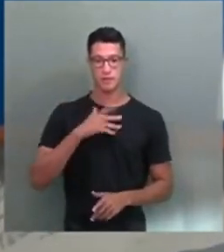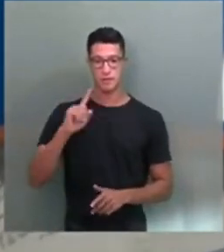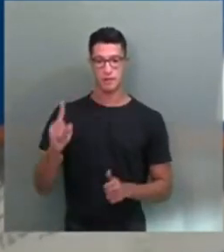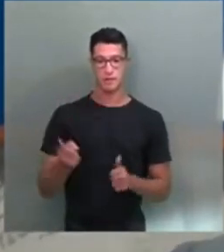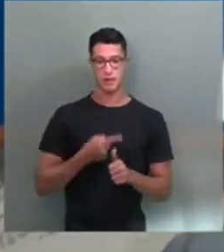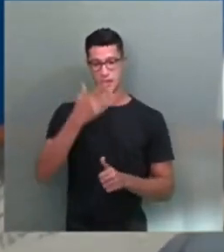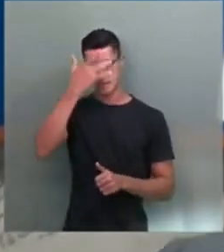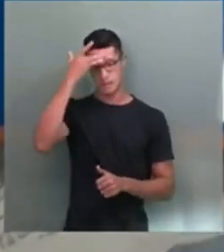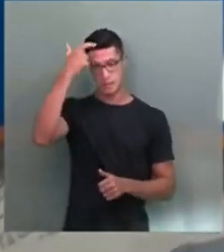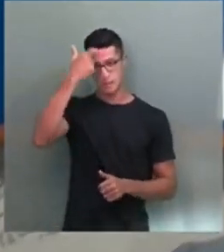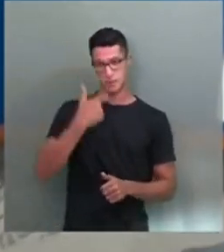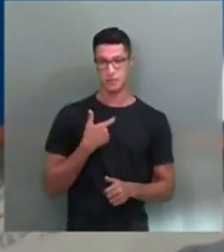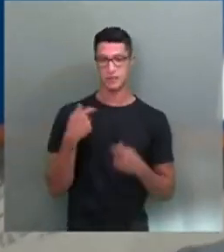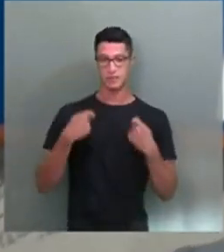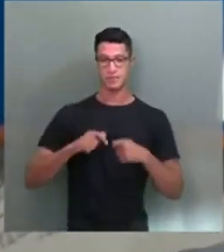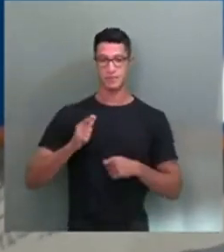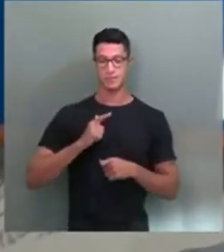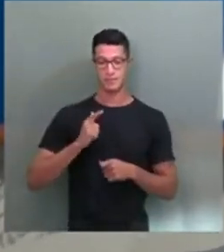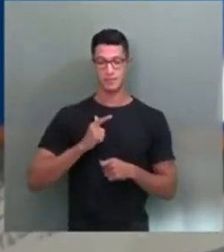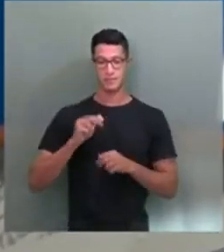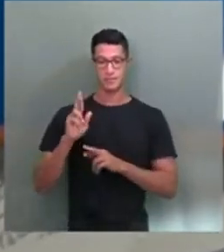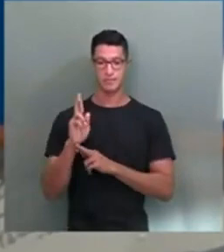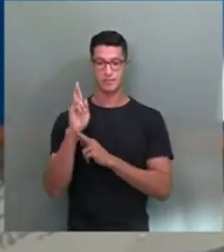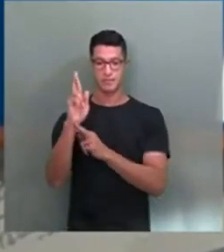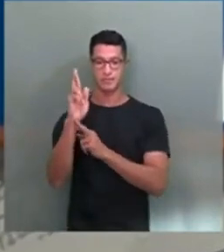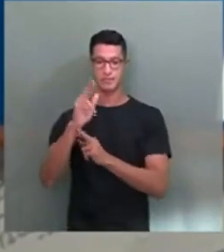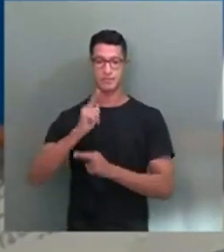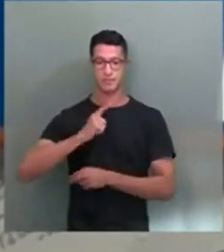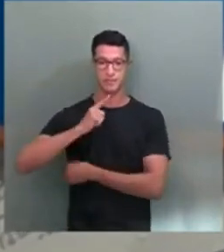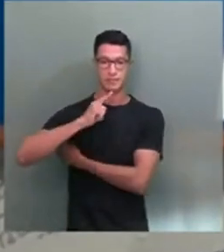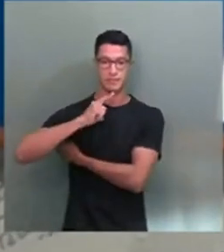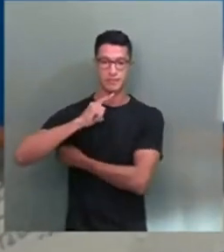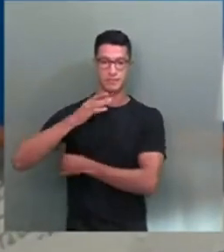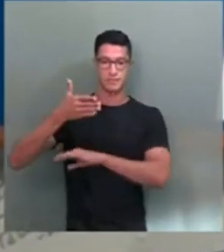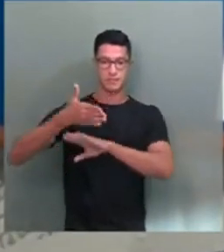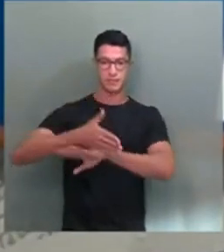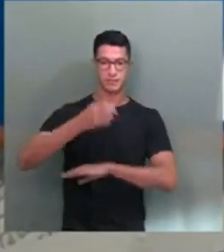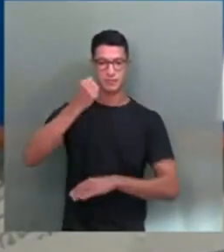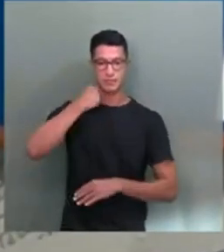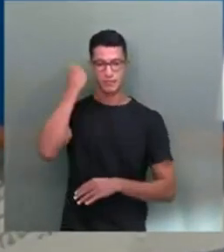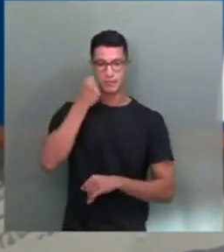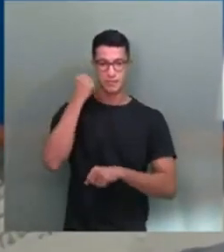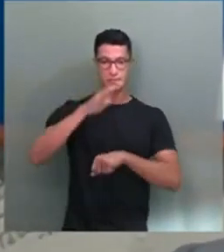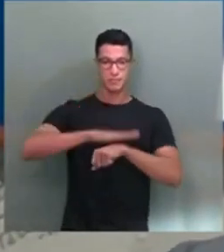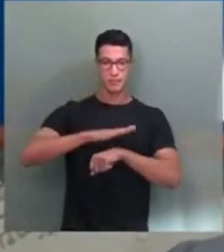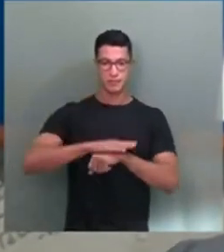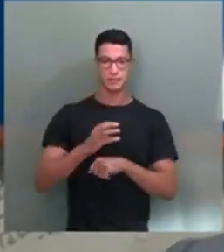porque é necessário, representando muitos que ingressaram no Senado naquela época.